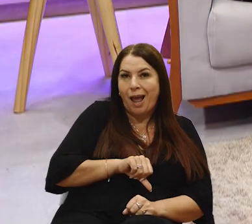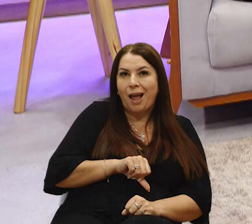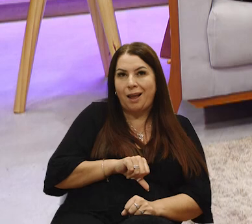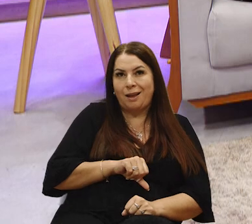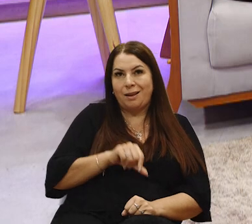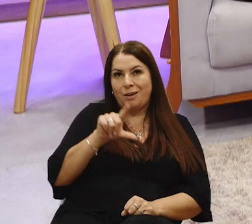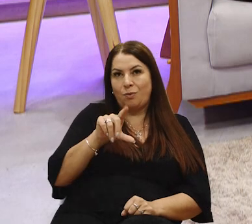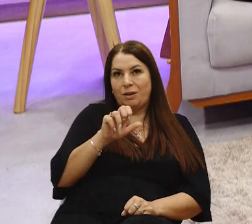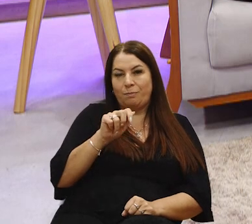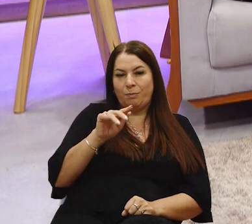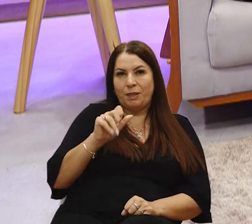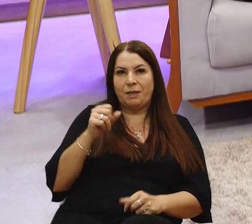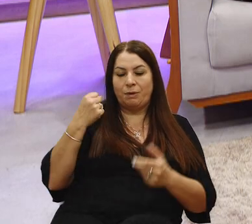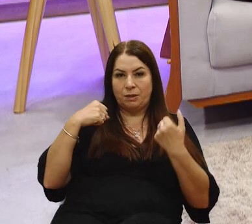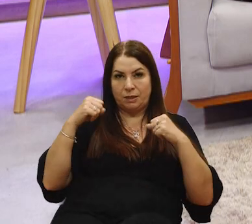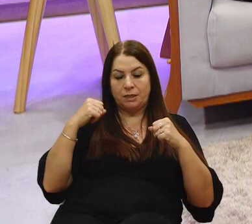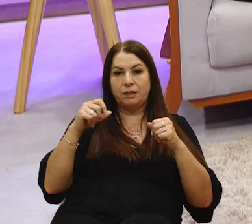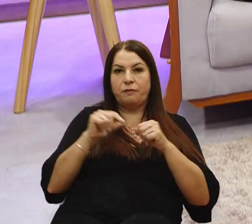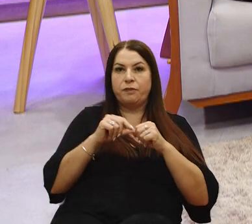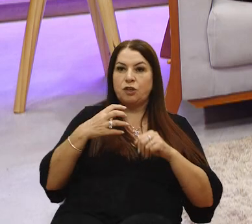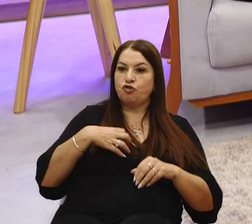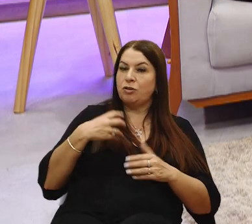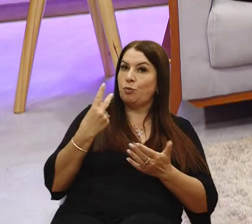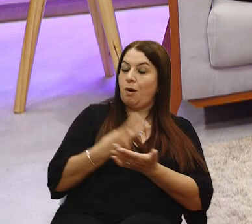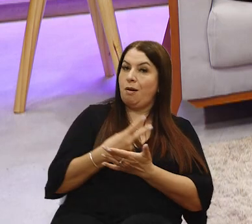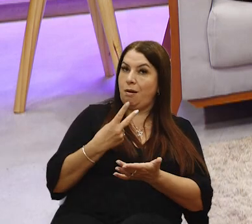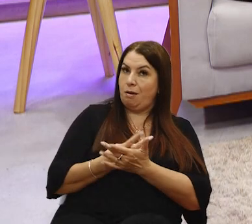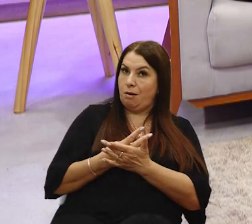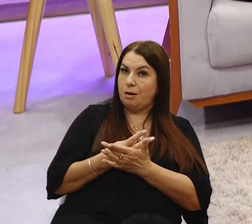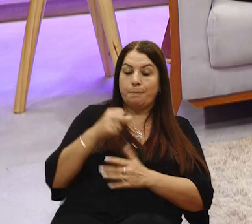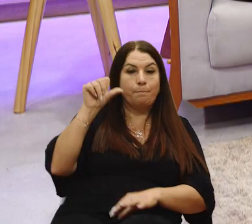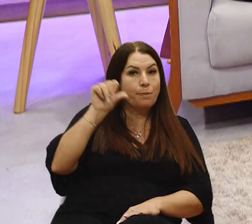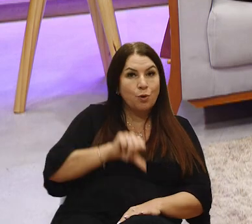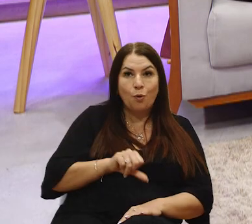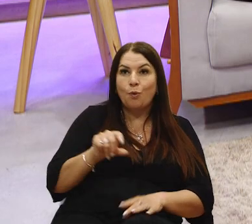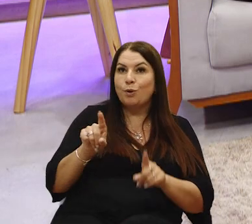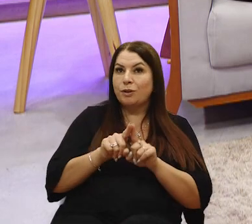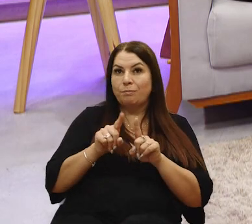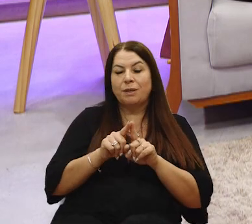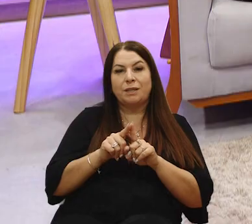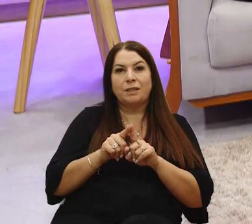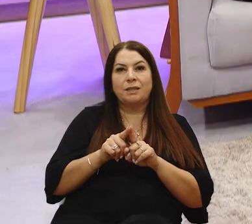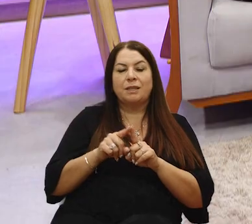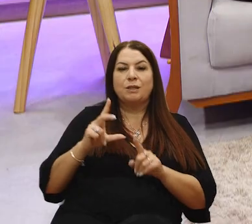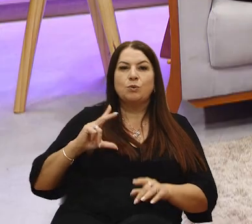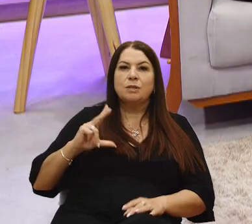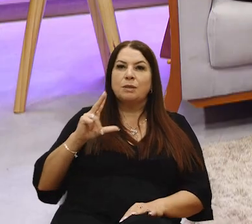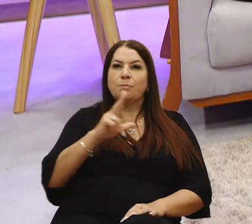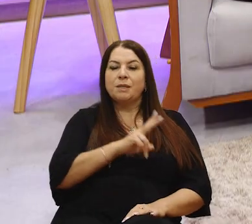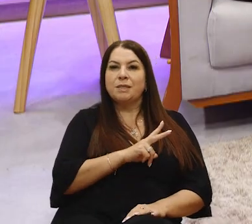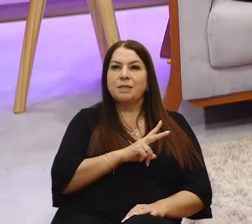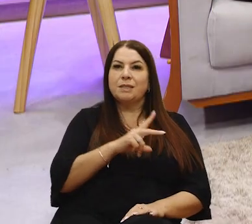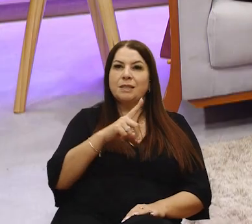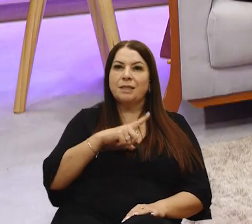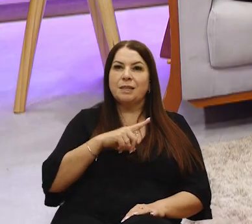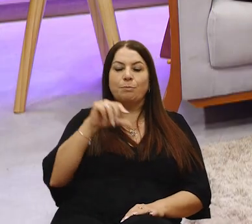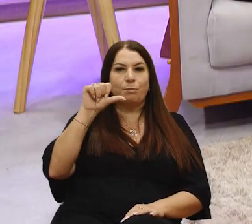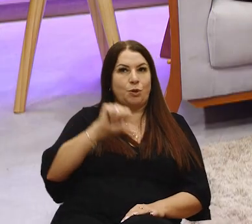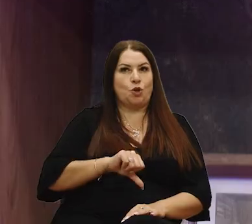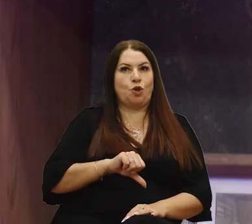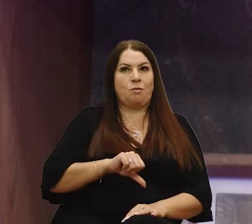até piorar o lipedema. Exercícios físicos feitos de maneira errada piora também. Então esse paciente,